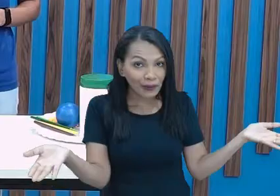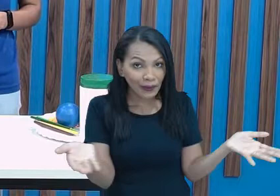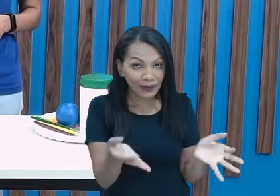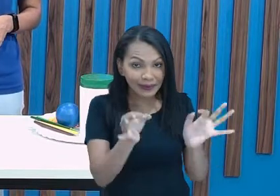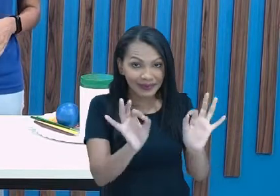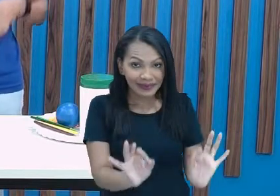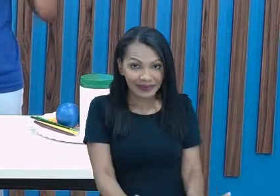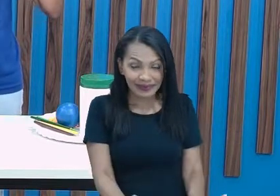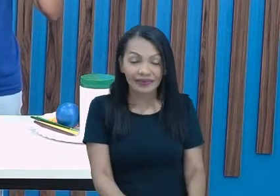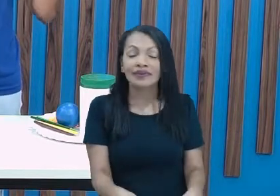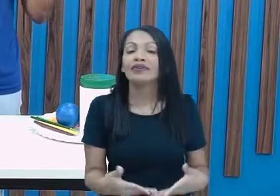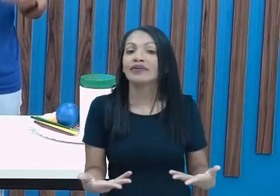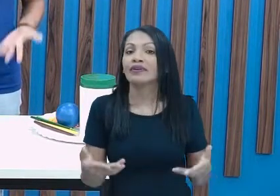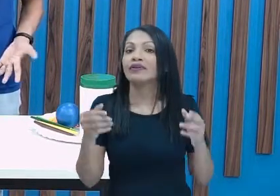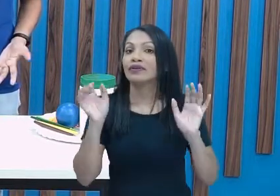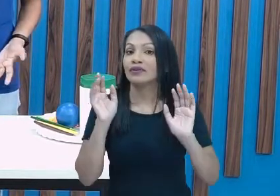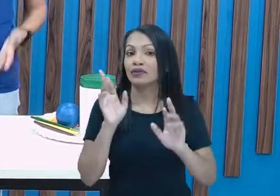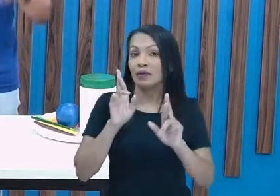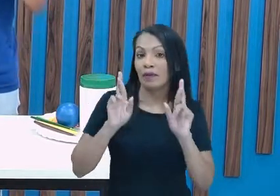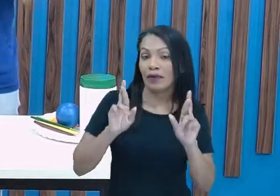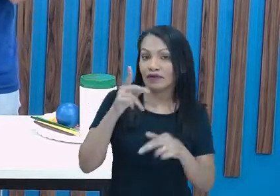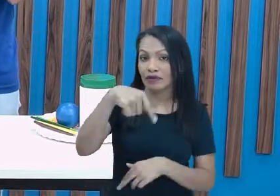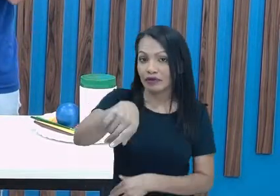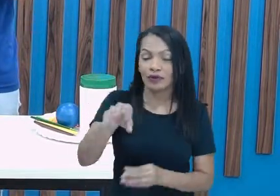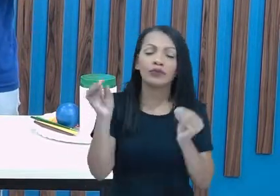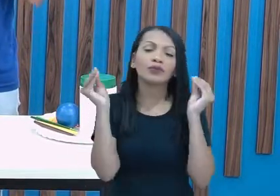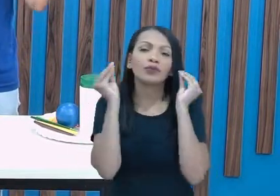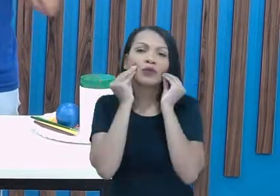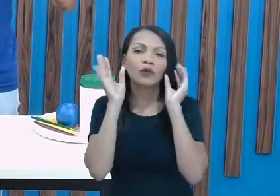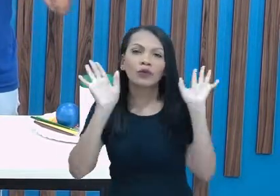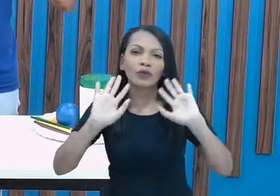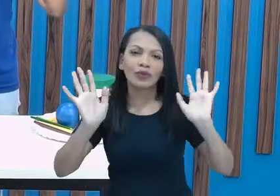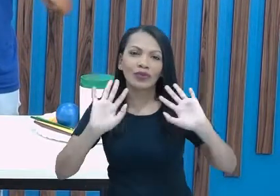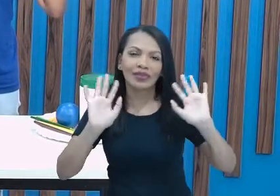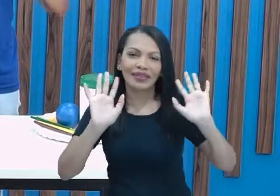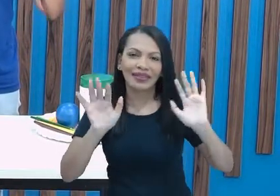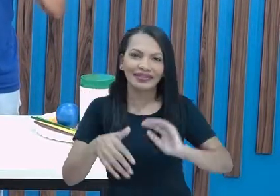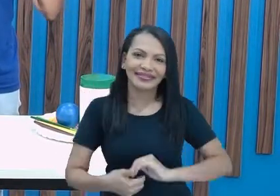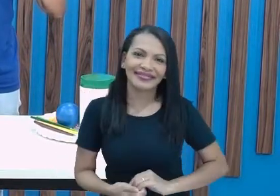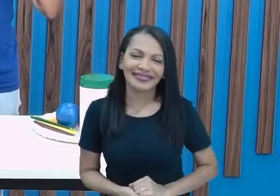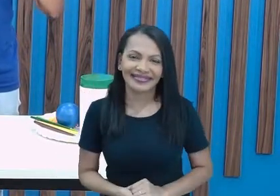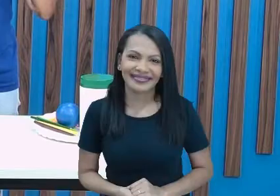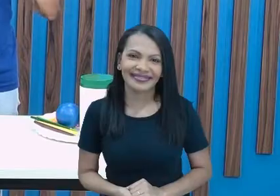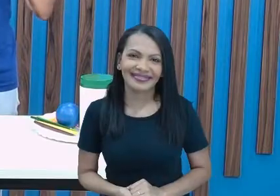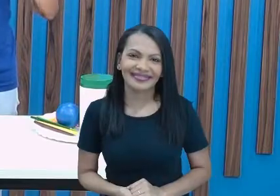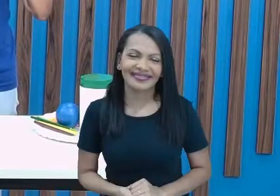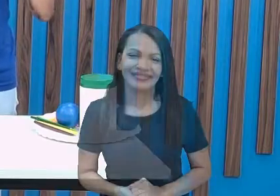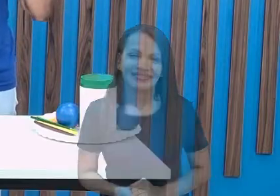mesmo. Aguardo vocês na próxima aula. Um cheiro bem grande. Tchau!